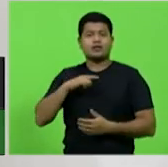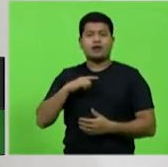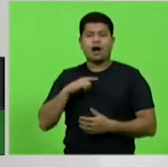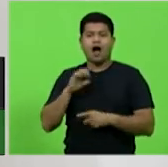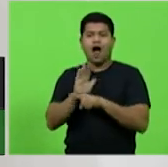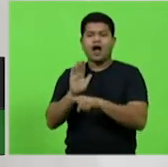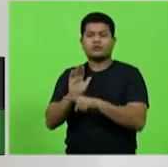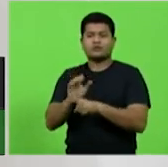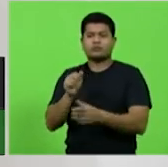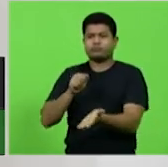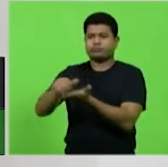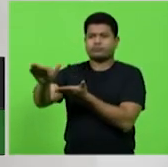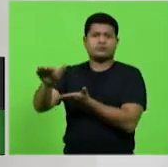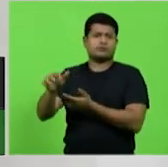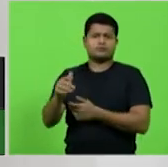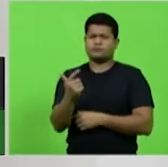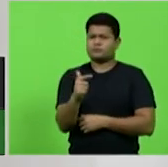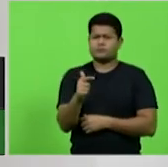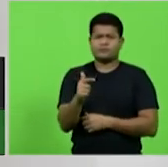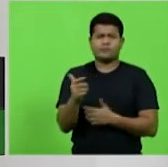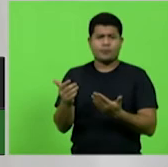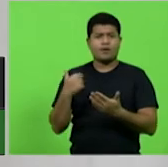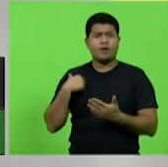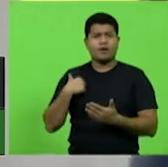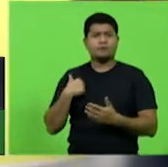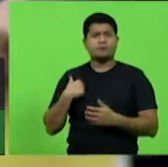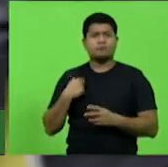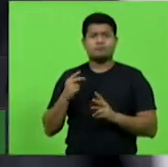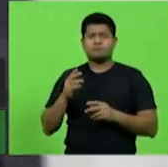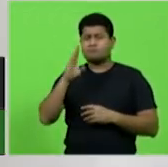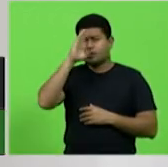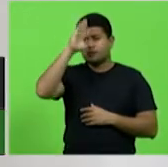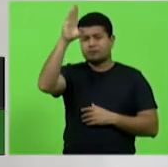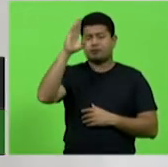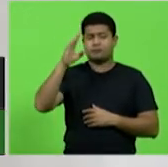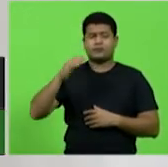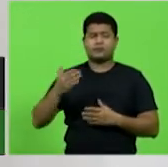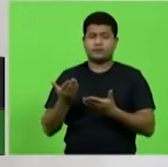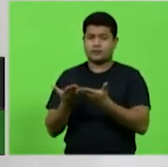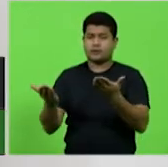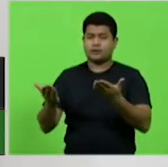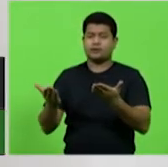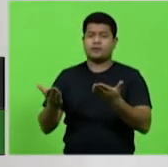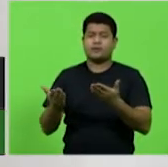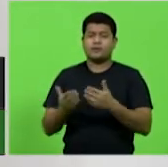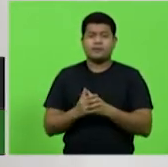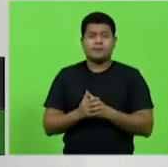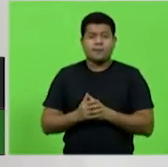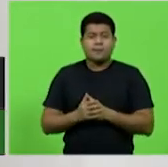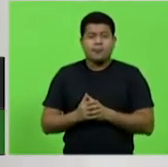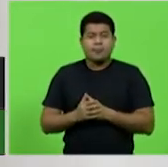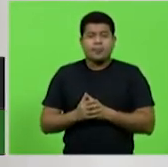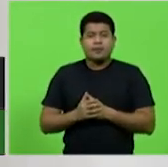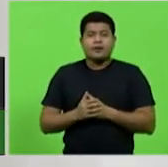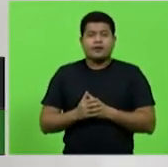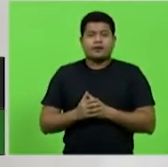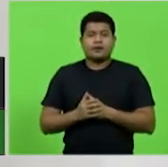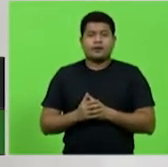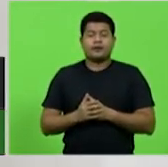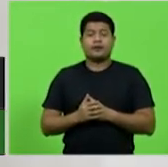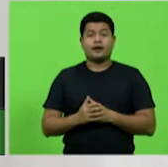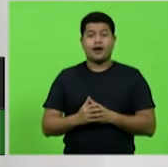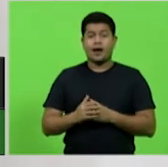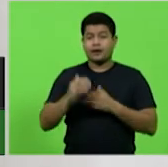que desonrasse ao partido e menos ainda ao povo catarinense. Agradeço a Deus que dirige a